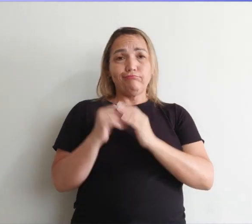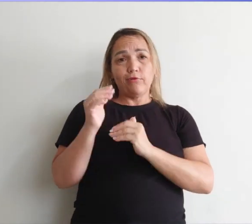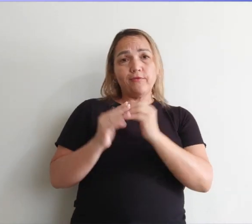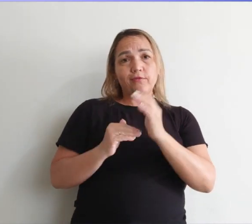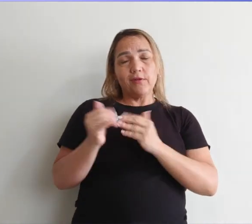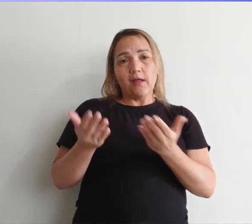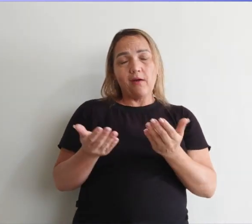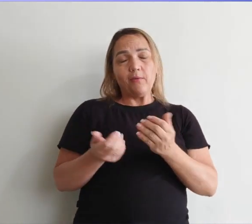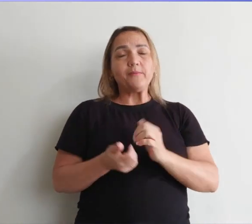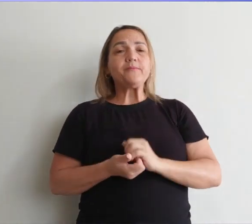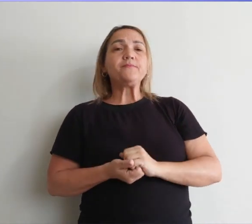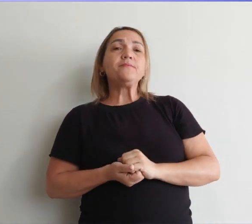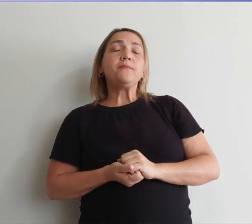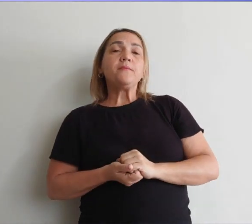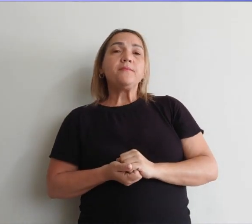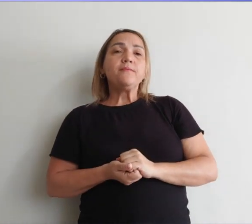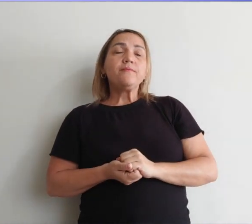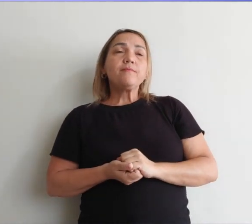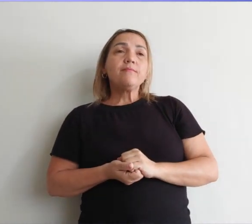profissional, né, normalmente.